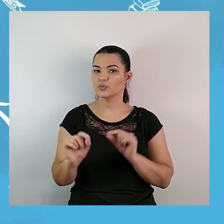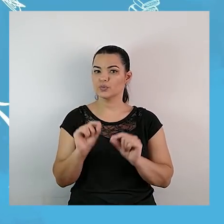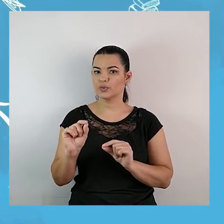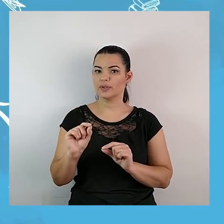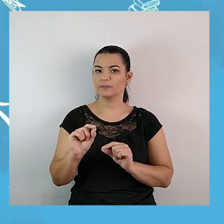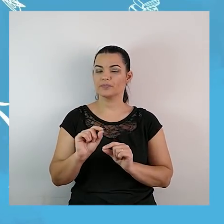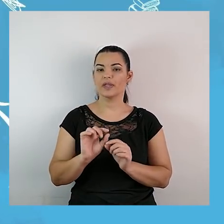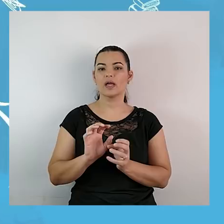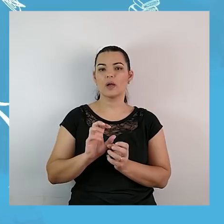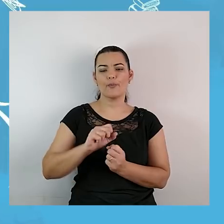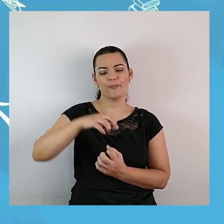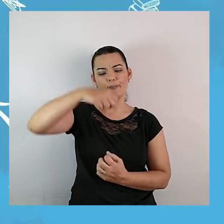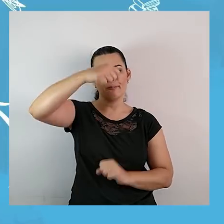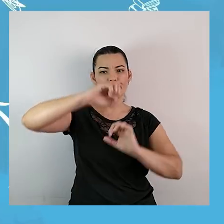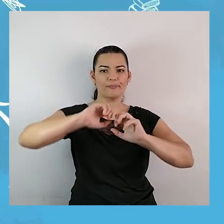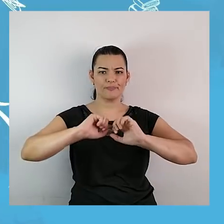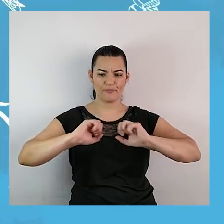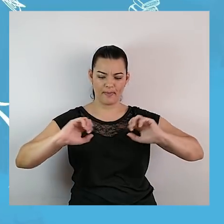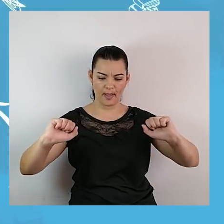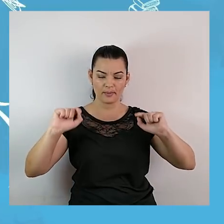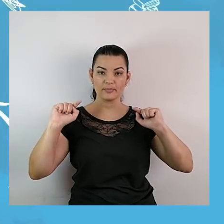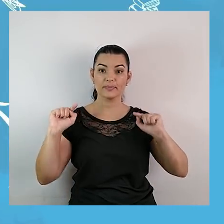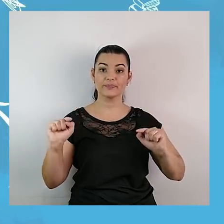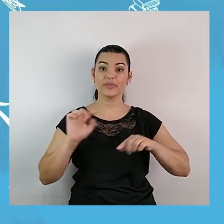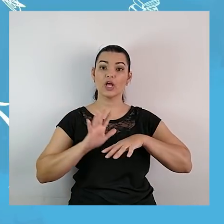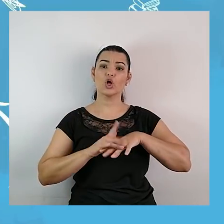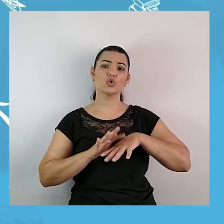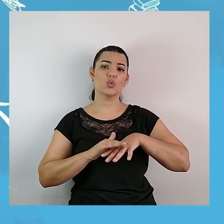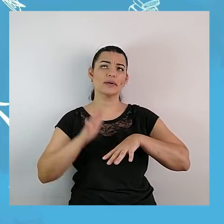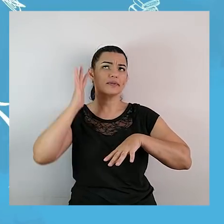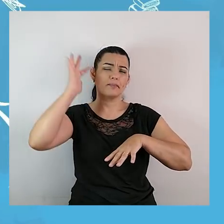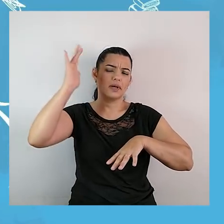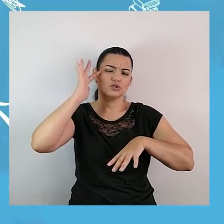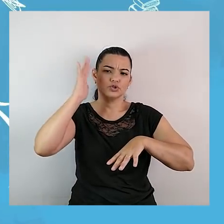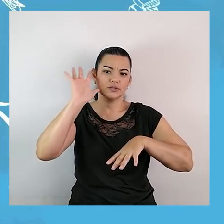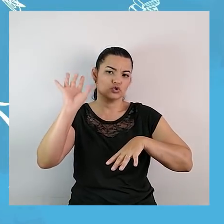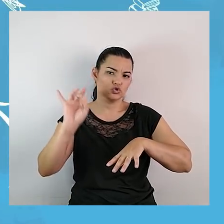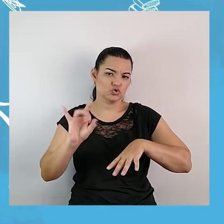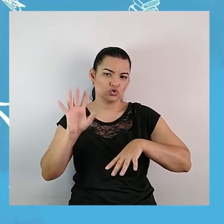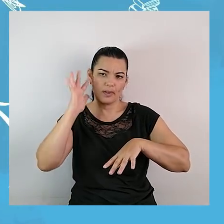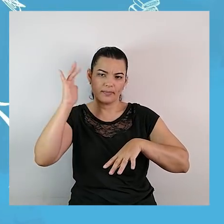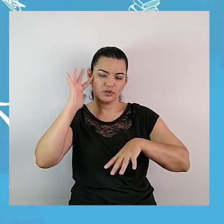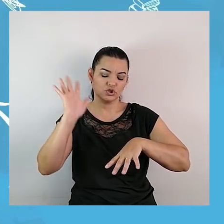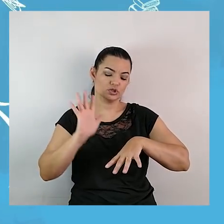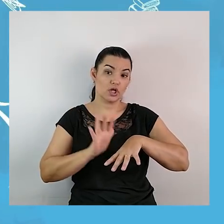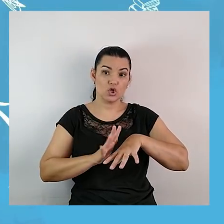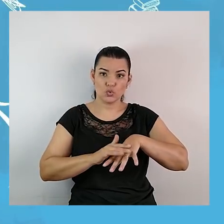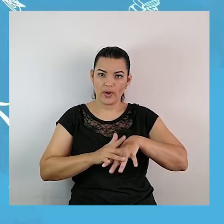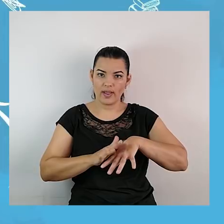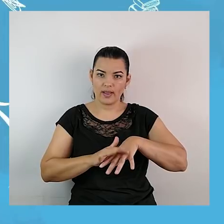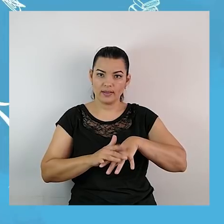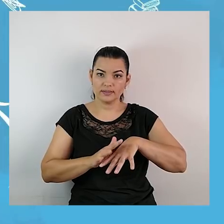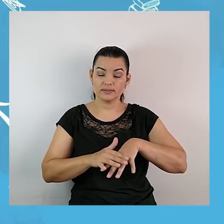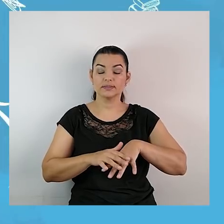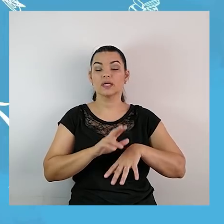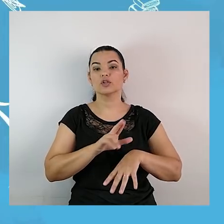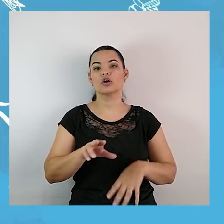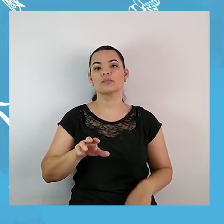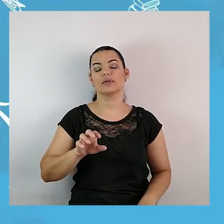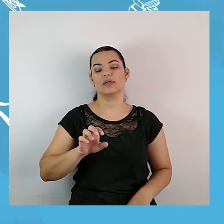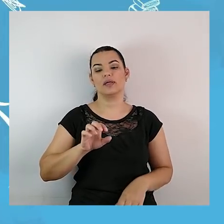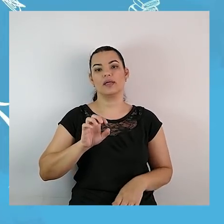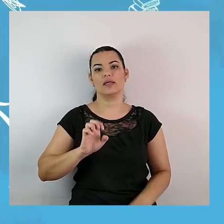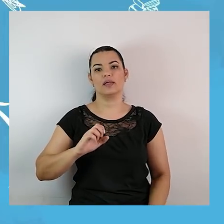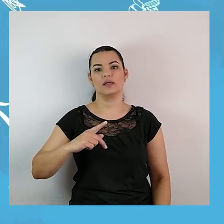exemplificado um mapa com uma doença hipotética, tá bom? Considerada aí uma